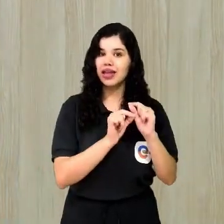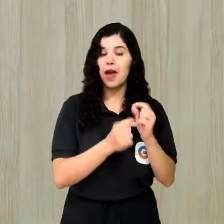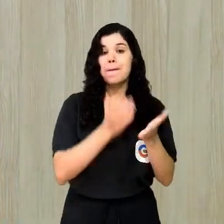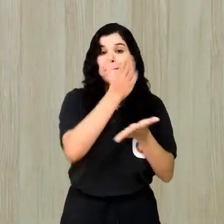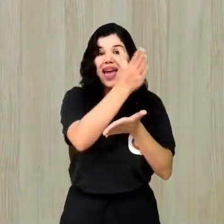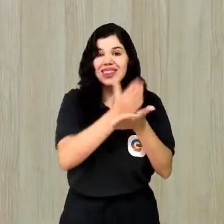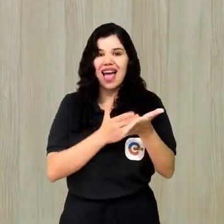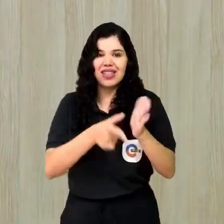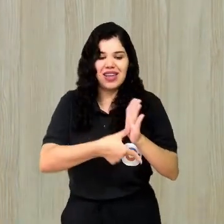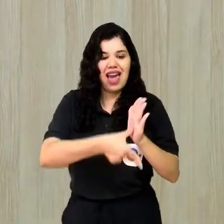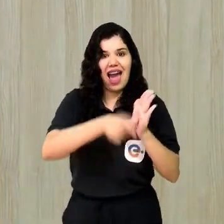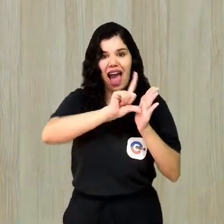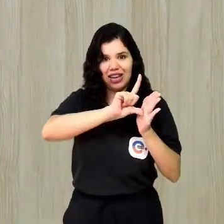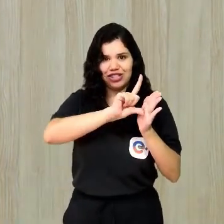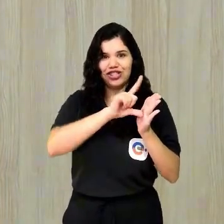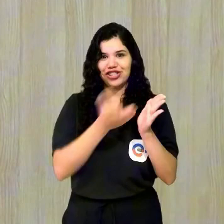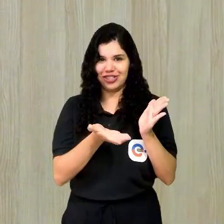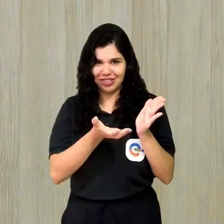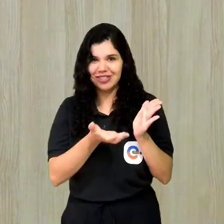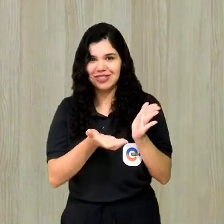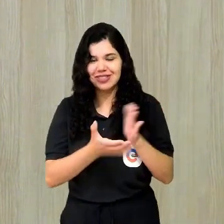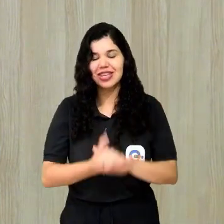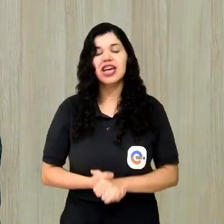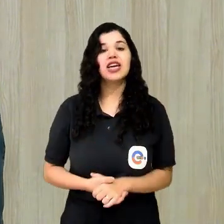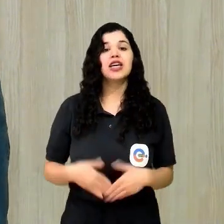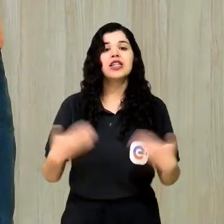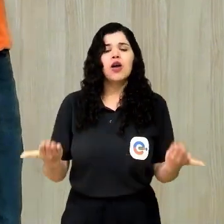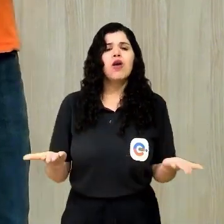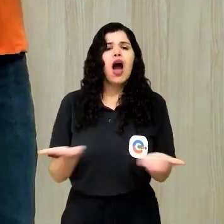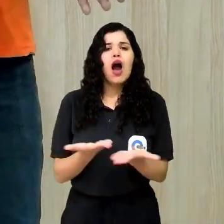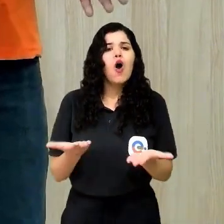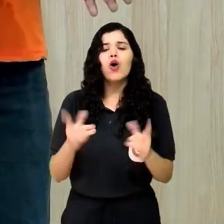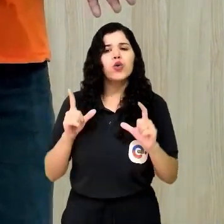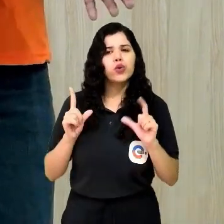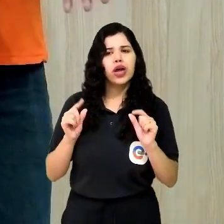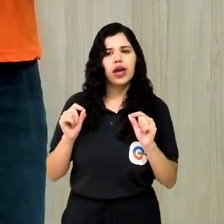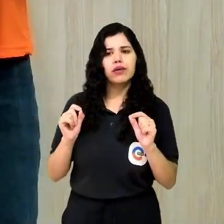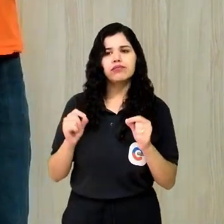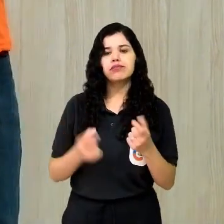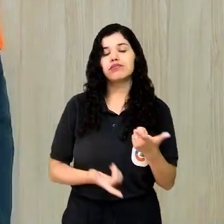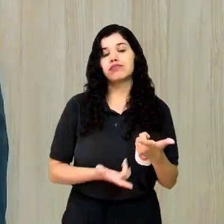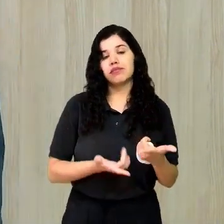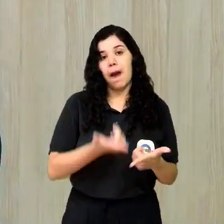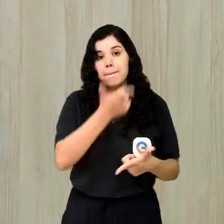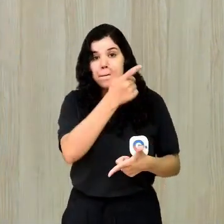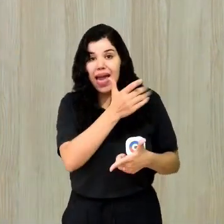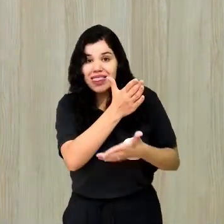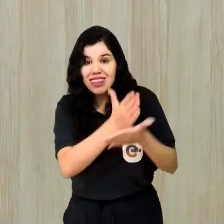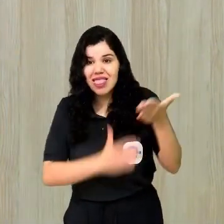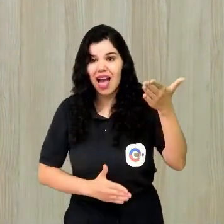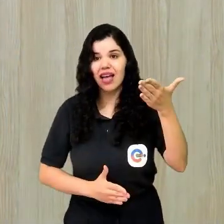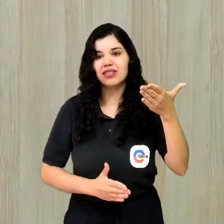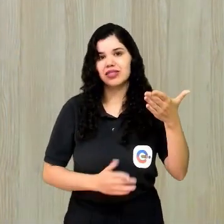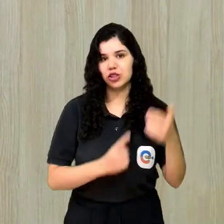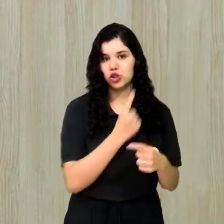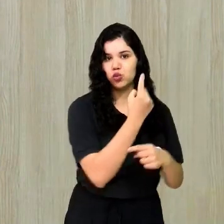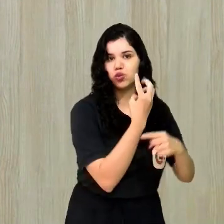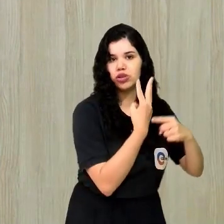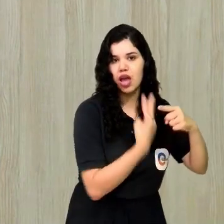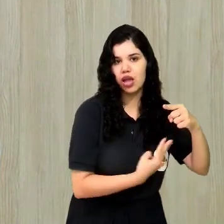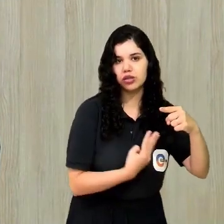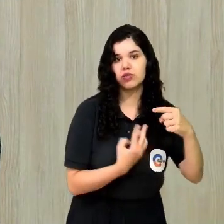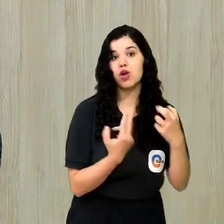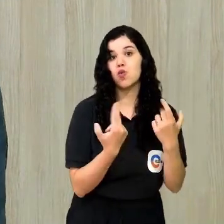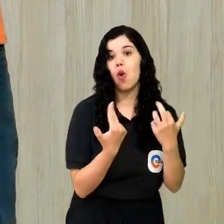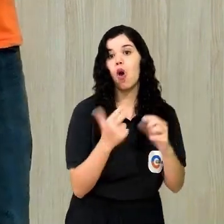tinha anteriormente em um pote só. E aí, a metade de 1/3 é 1/6,